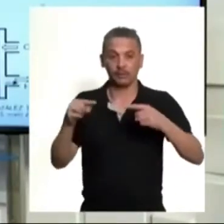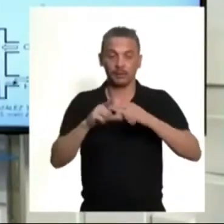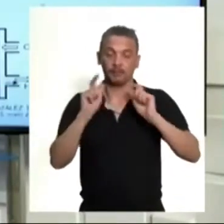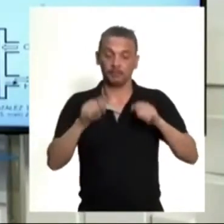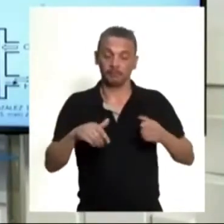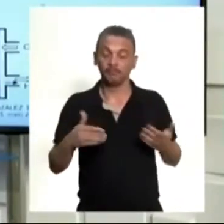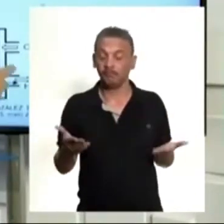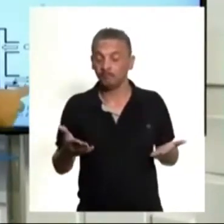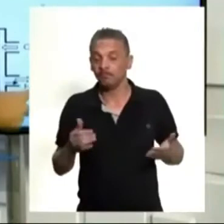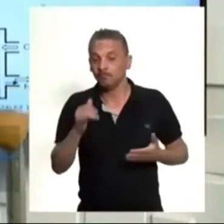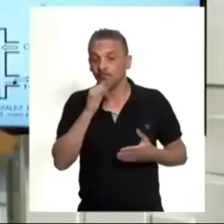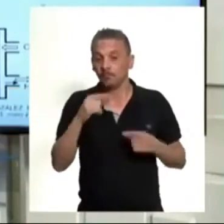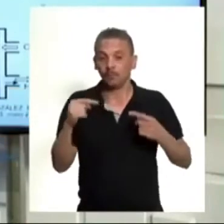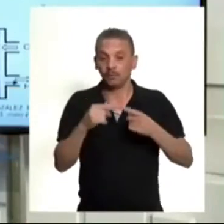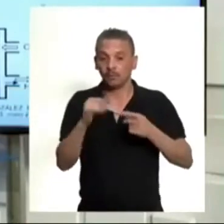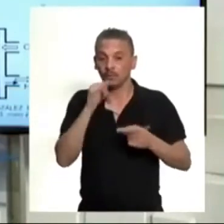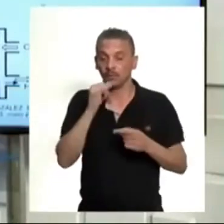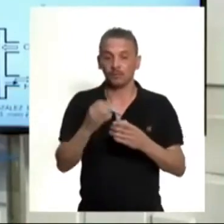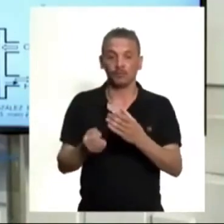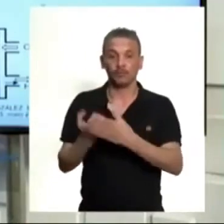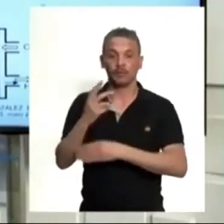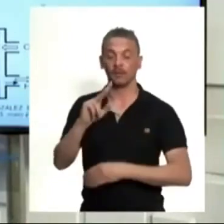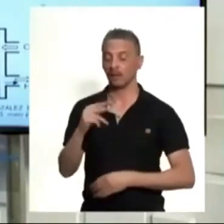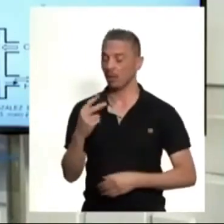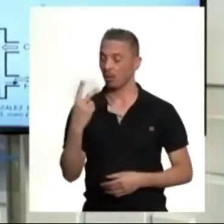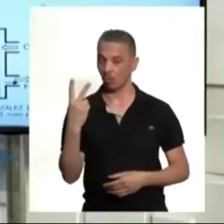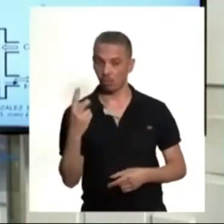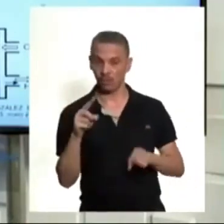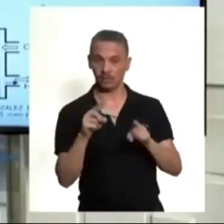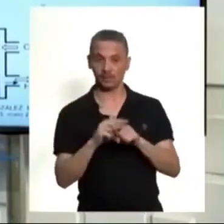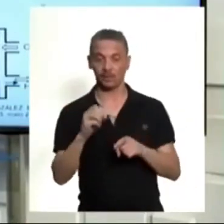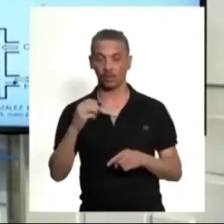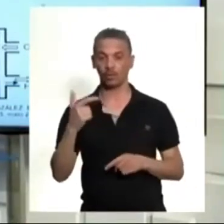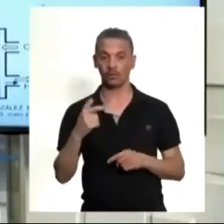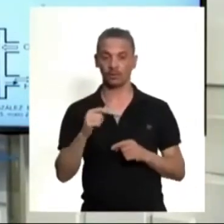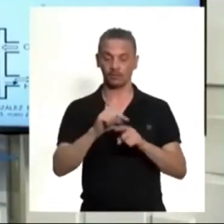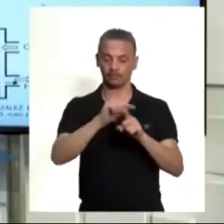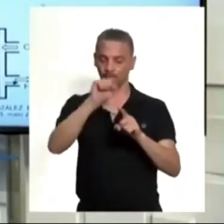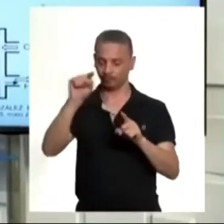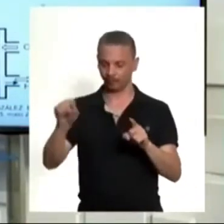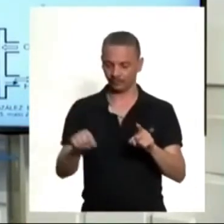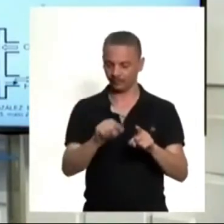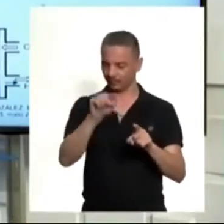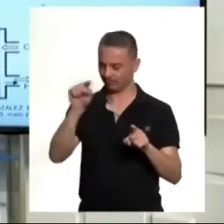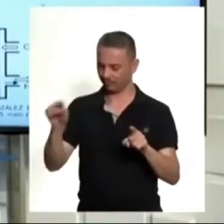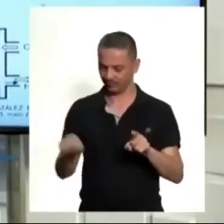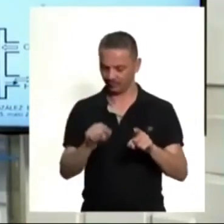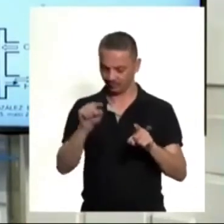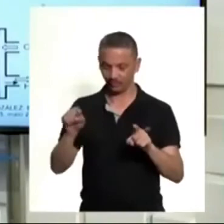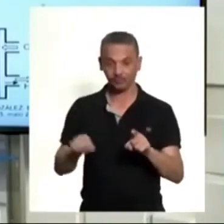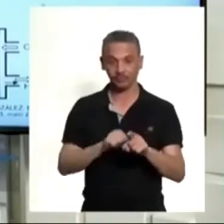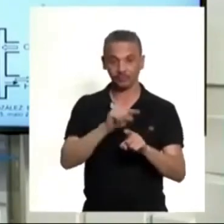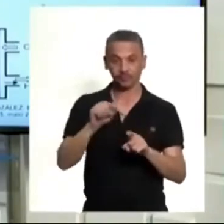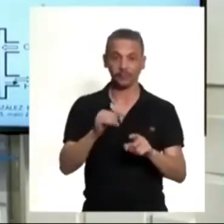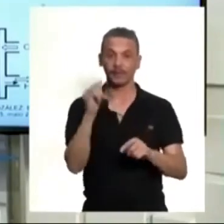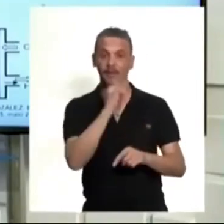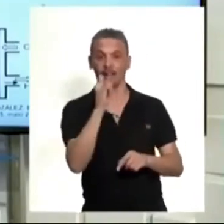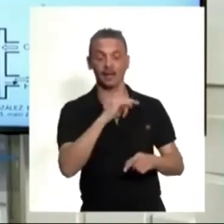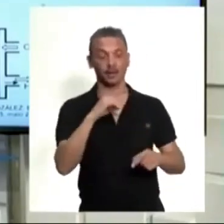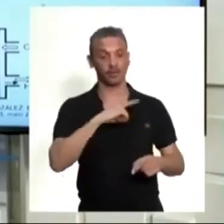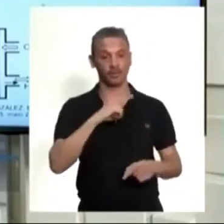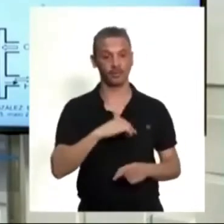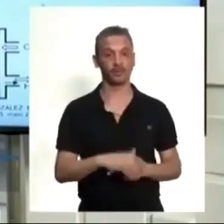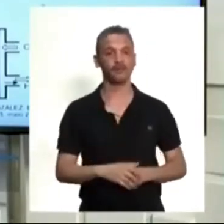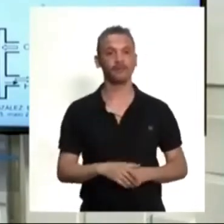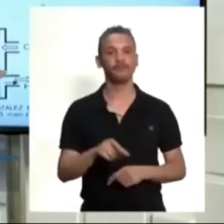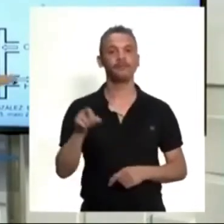água, você consegue produzir hidrogênio e depois... Então você tem quase um processo autossustentável. Muito legal isso, que gera corrente elétrica. E detalhe,